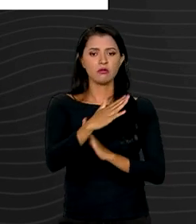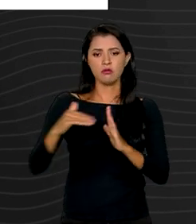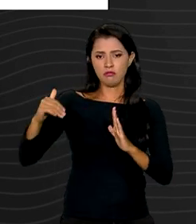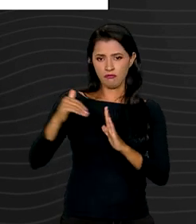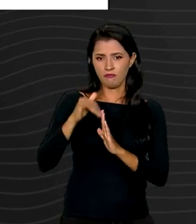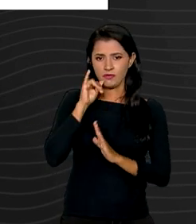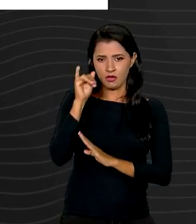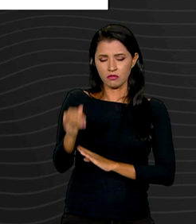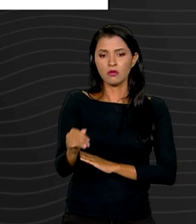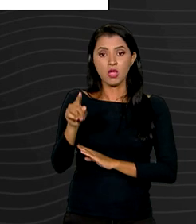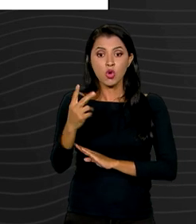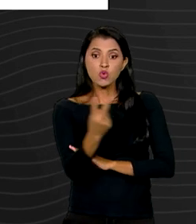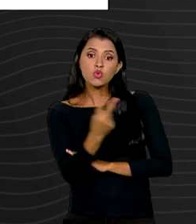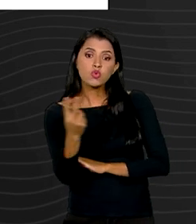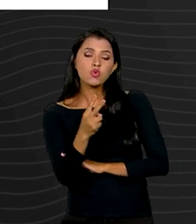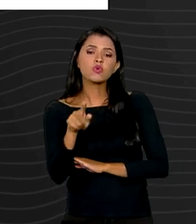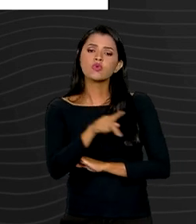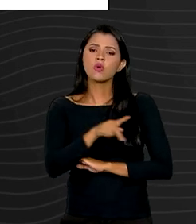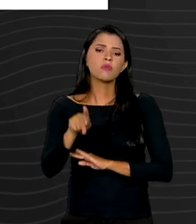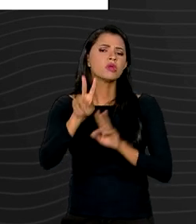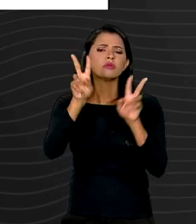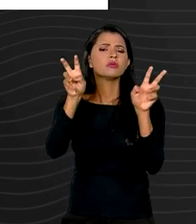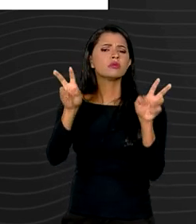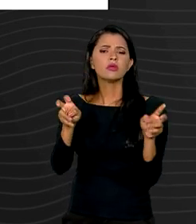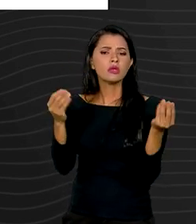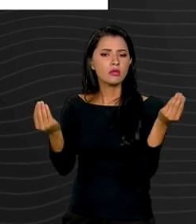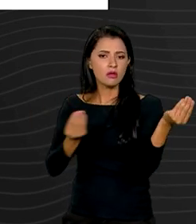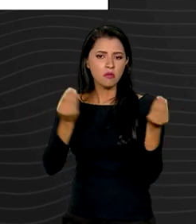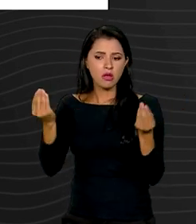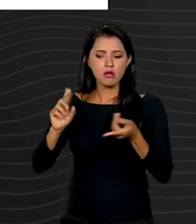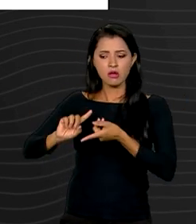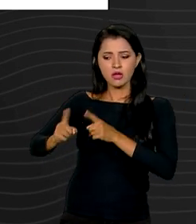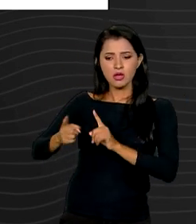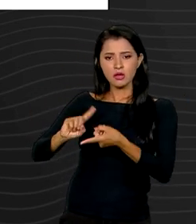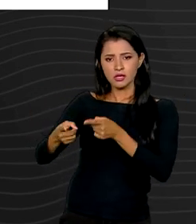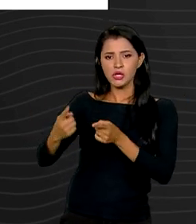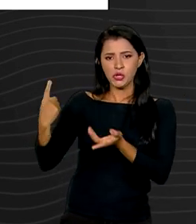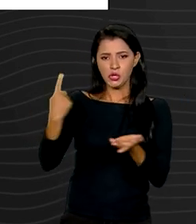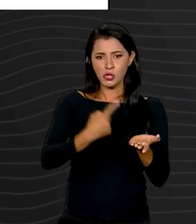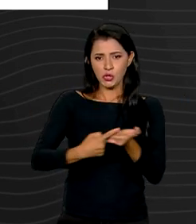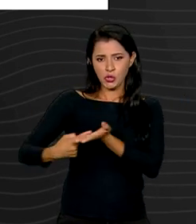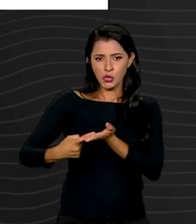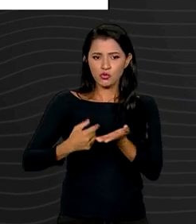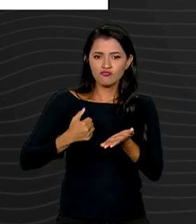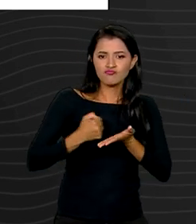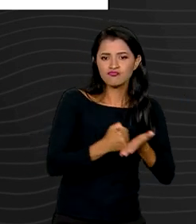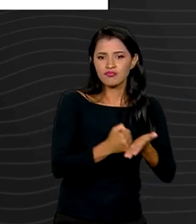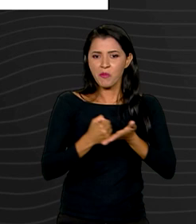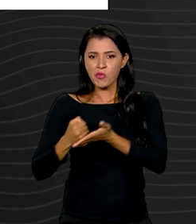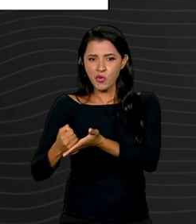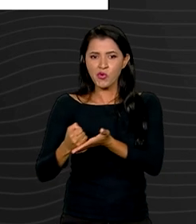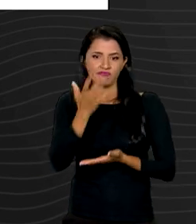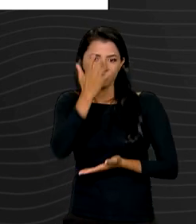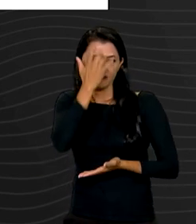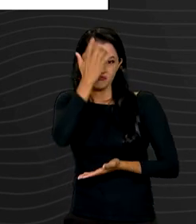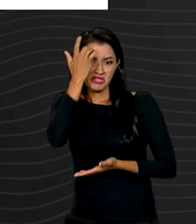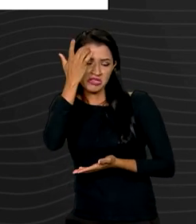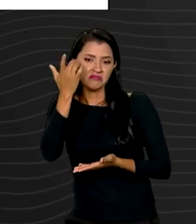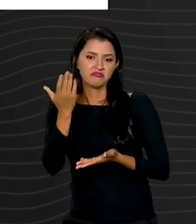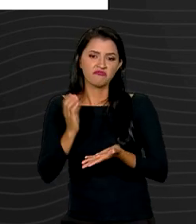e os dois líderes trataram de assuntos como a negociação de um acordo de cooperação e facilitação